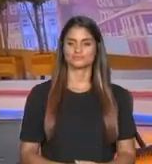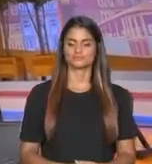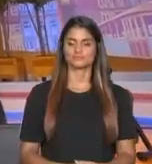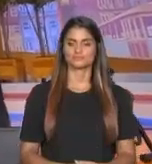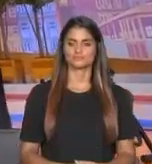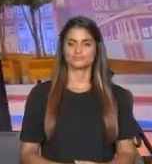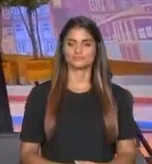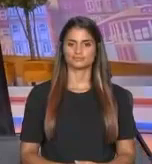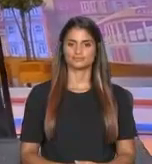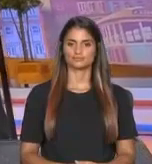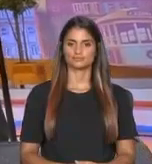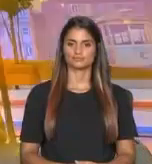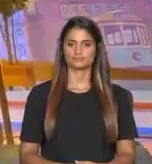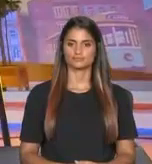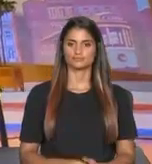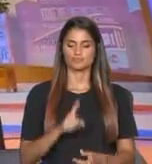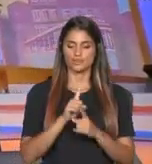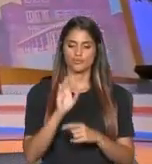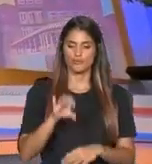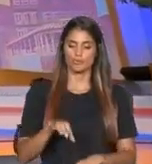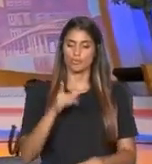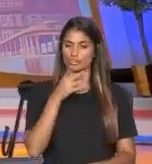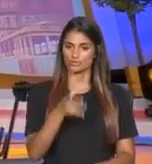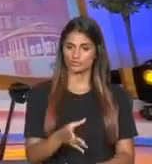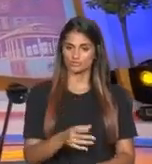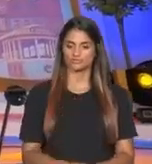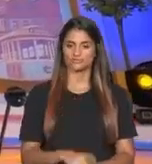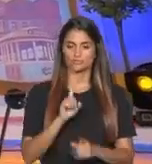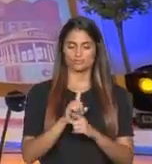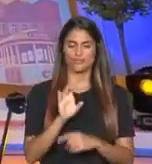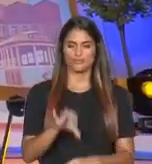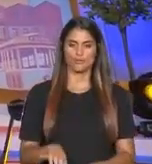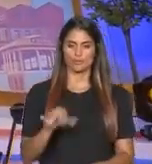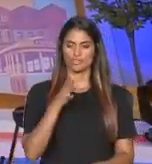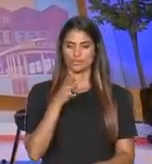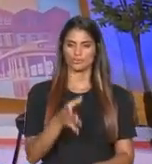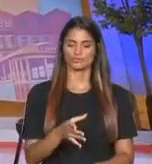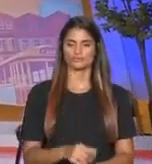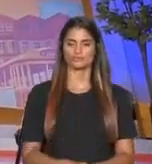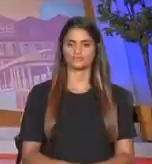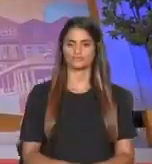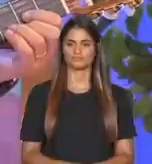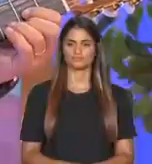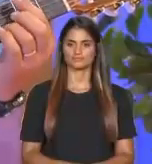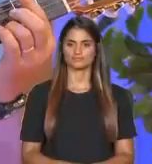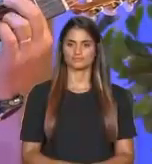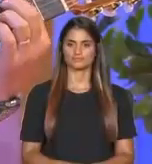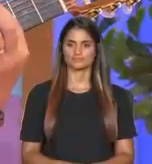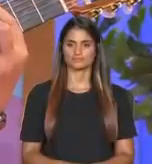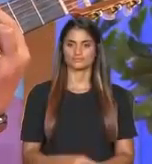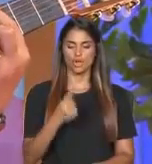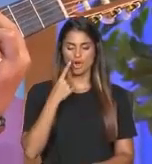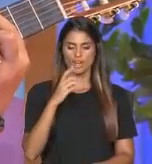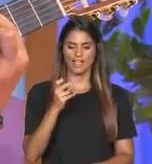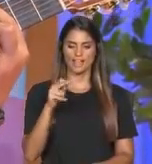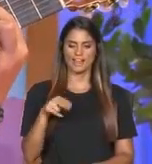E eu do mesmo jeito digo, eu do mesmo jeito digo. Ouve lá, ó